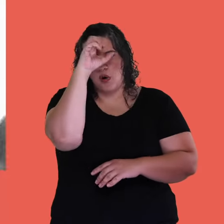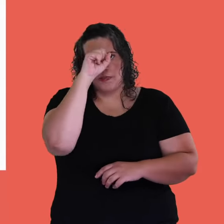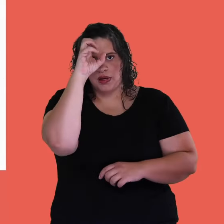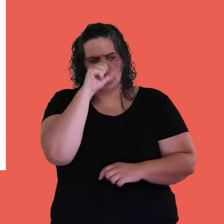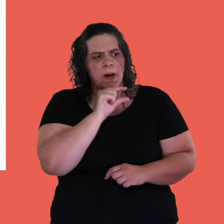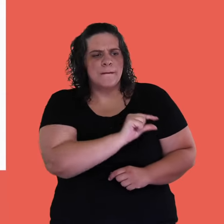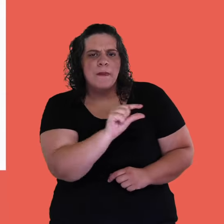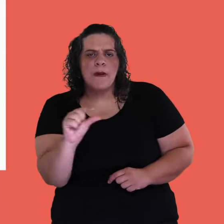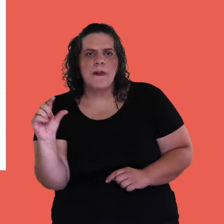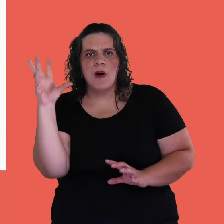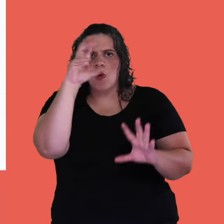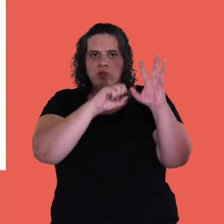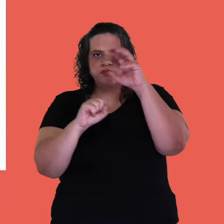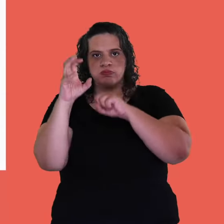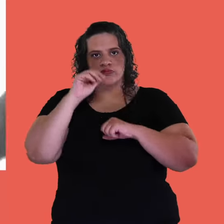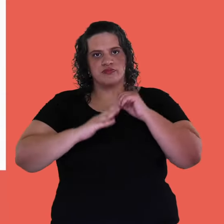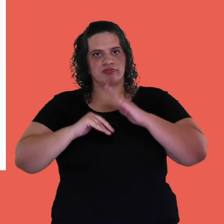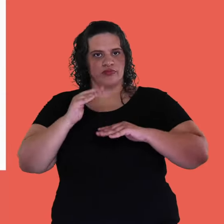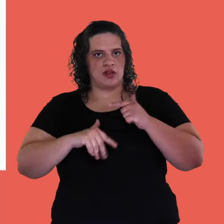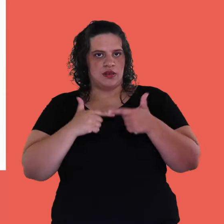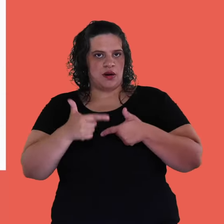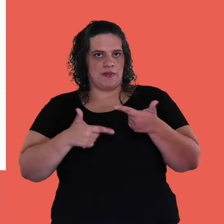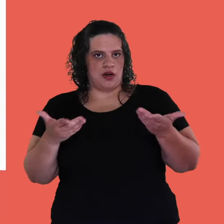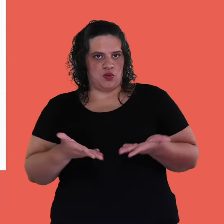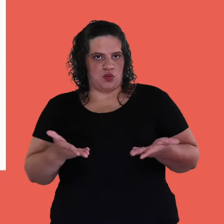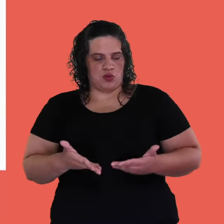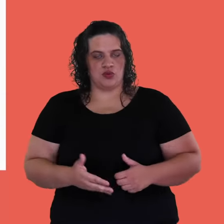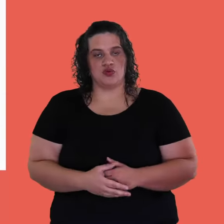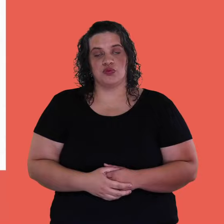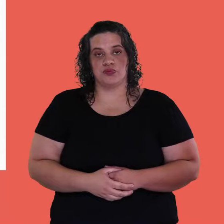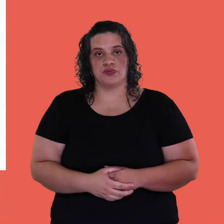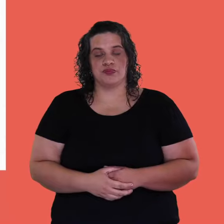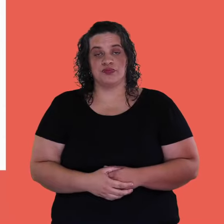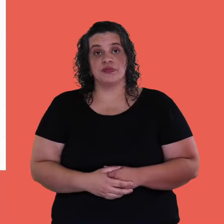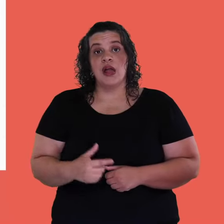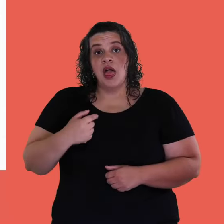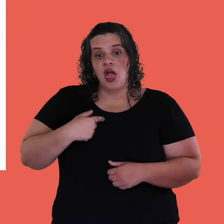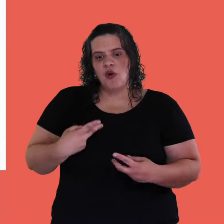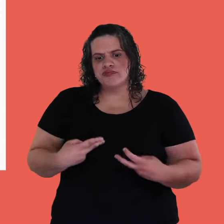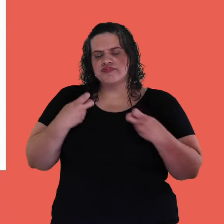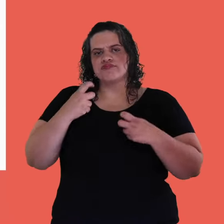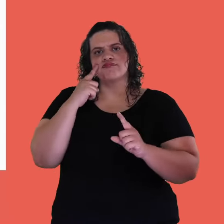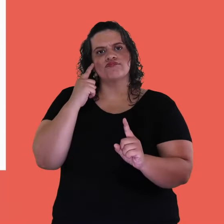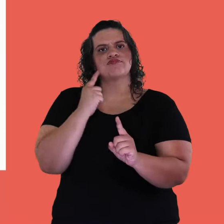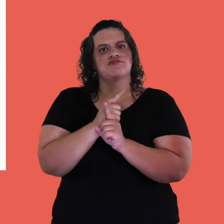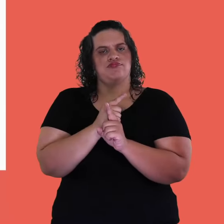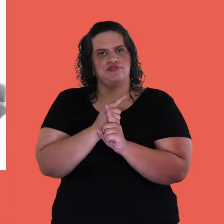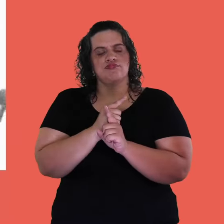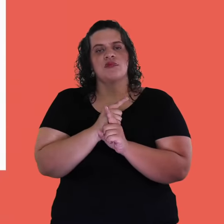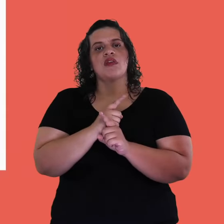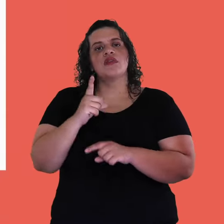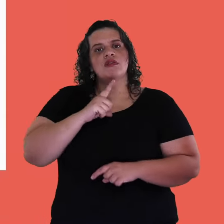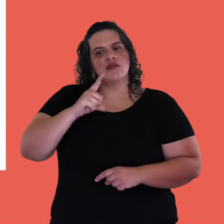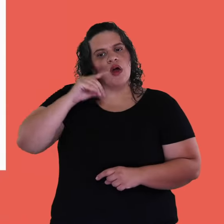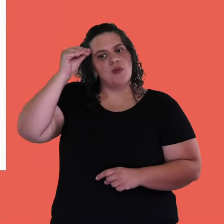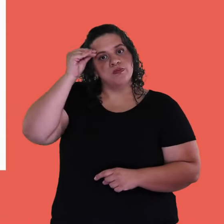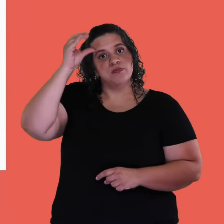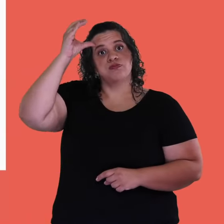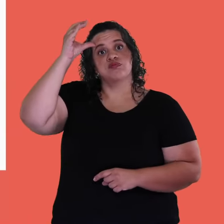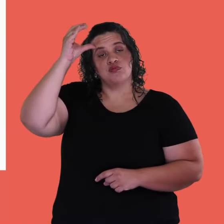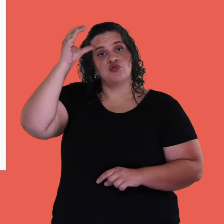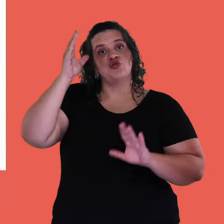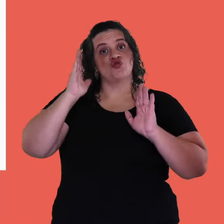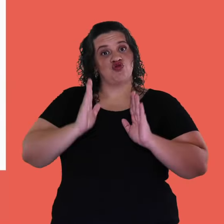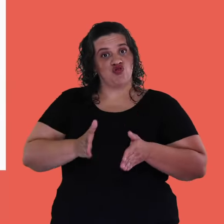cada lugar, aprendi um pouquinho sobre tudo que eu faço hoje. A partir do momento que eu entendi que havia um